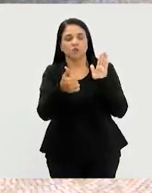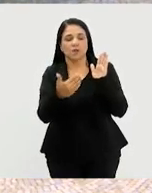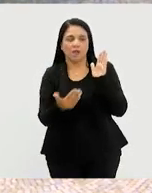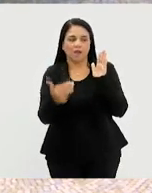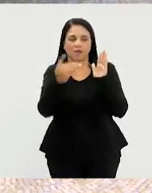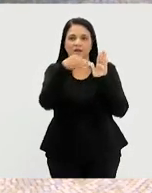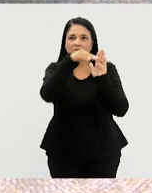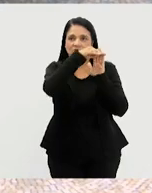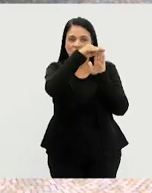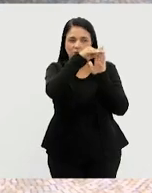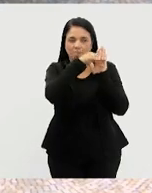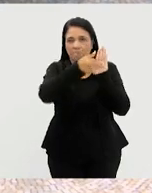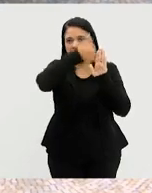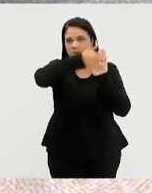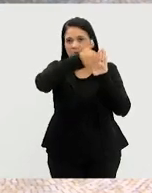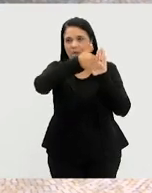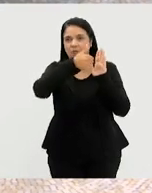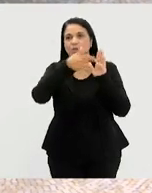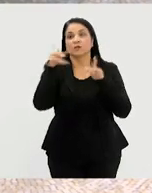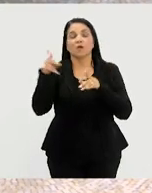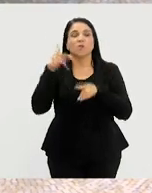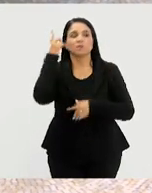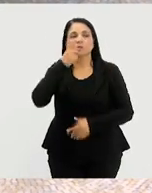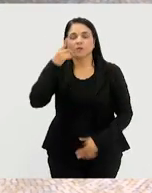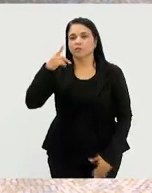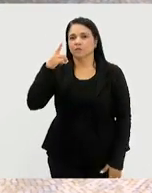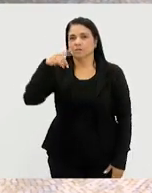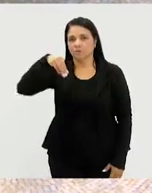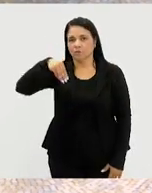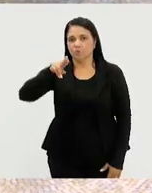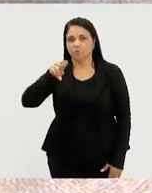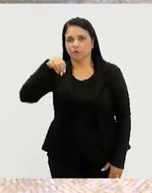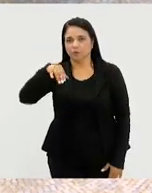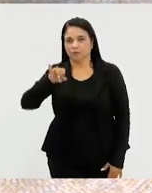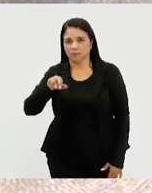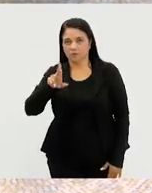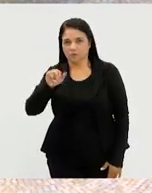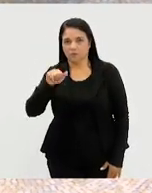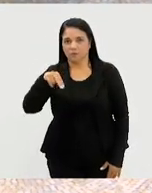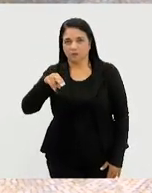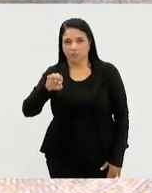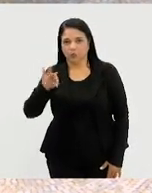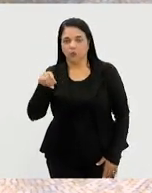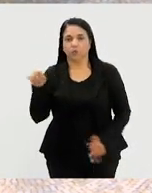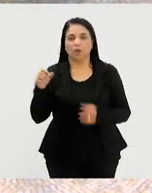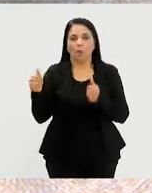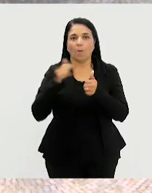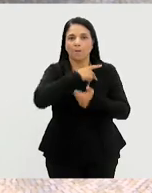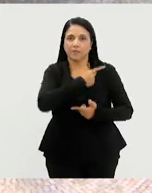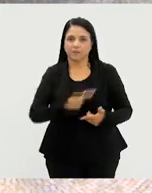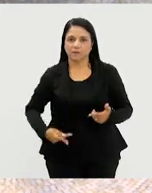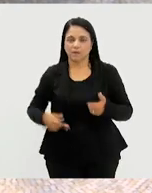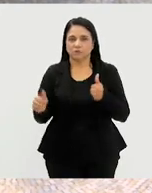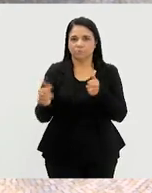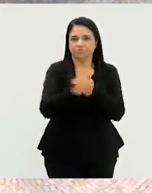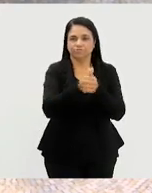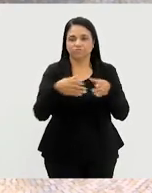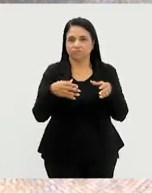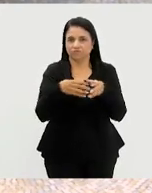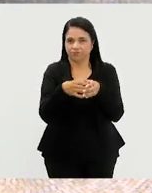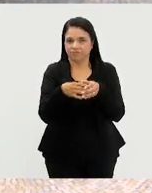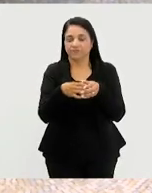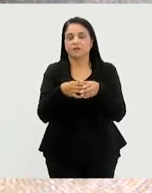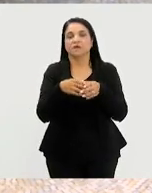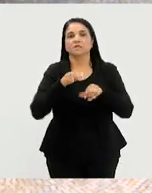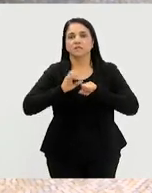autoria do deputado munir Neto que é o presidente da frente parlamentar em defesa e conscientização das doenças raras